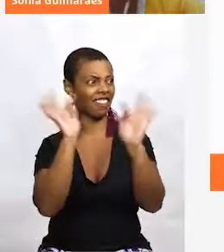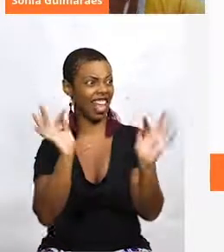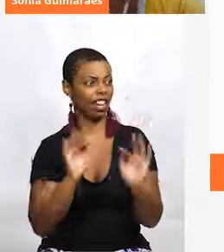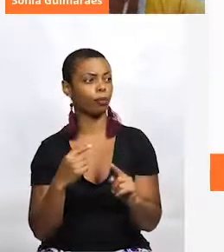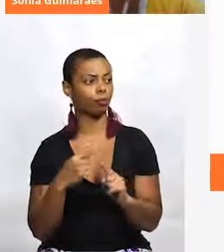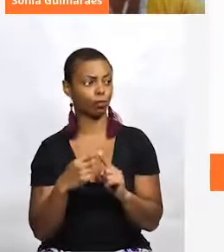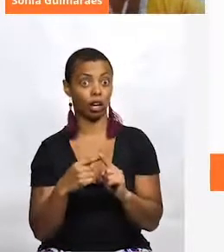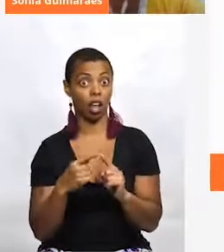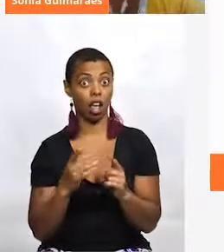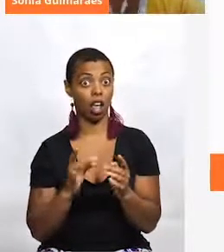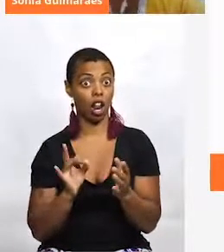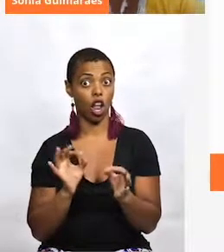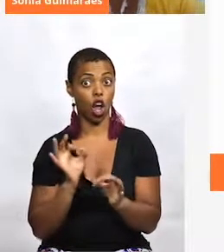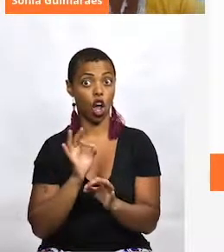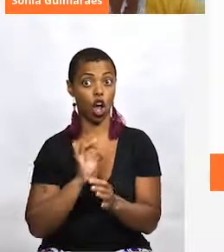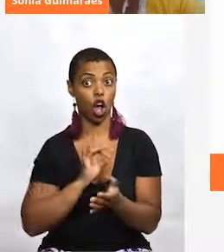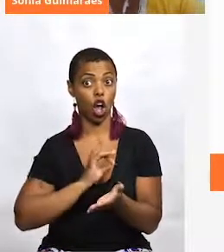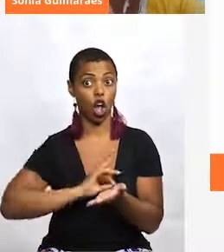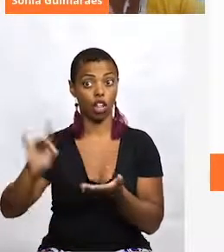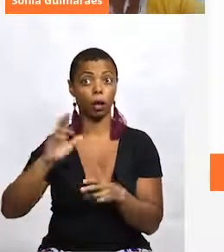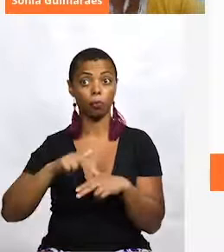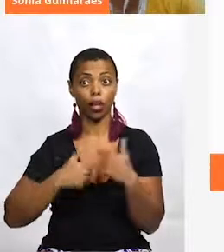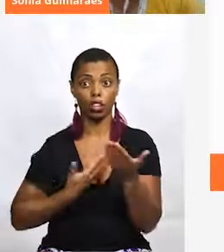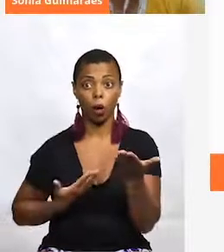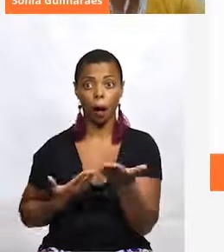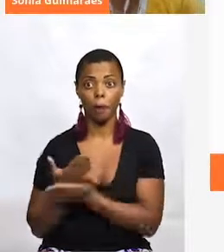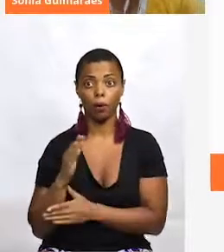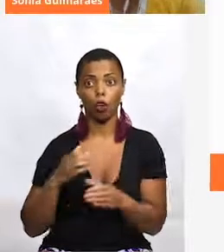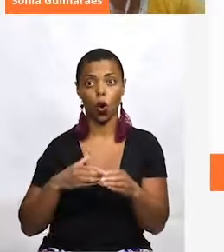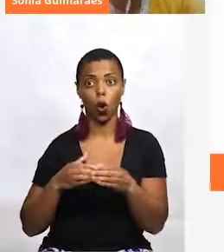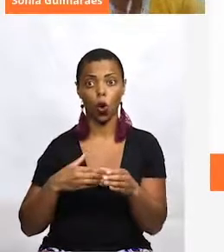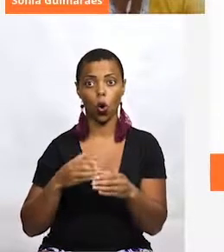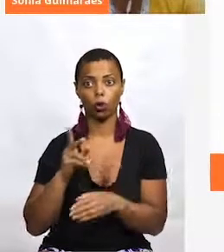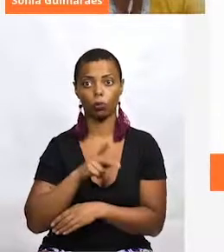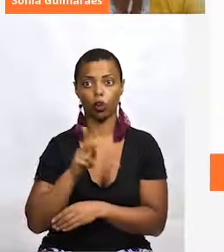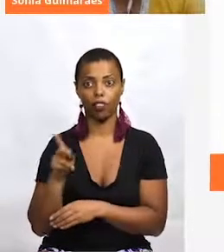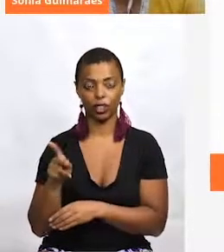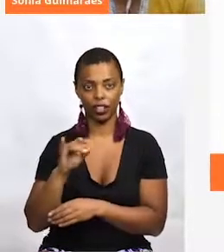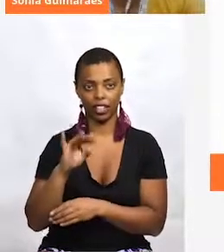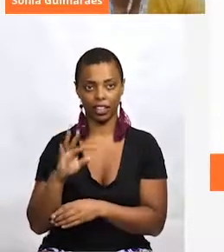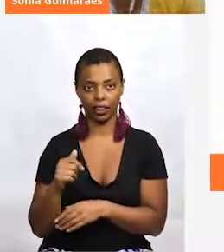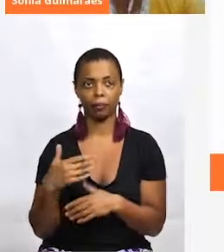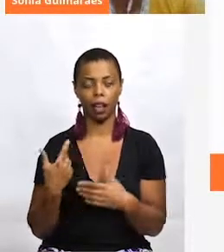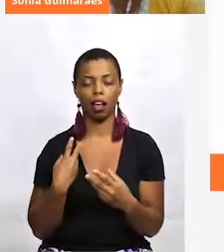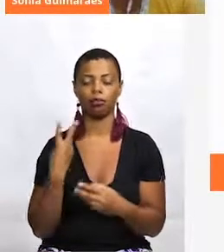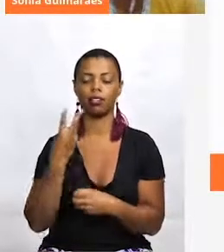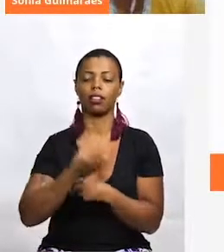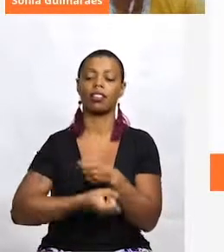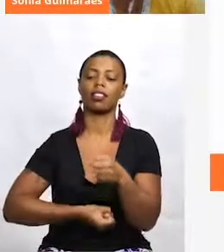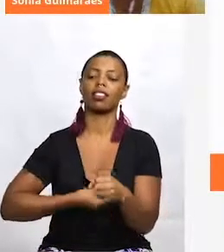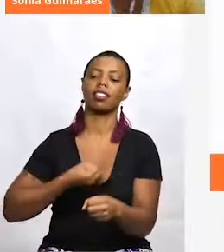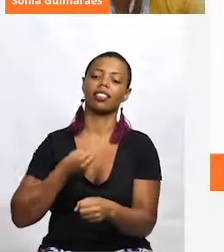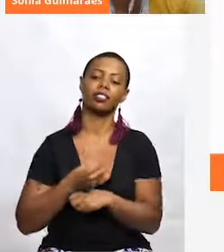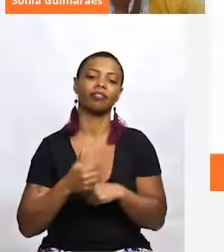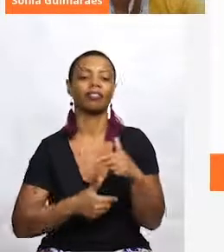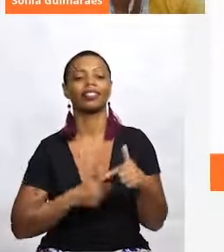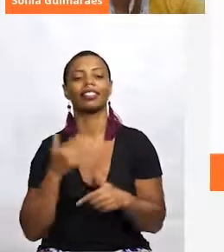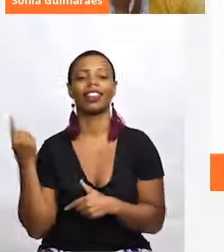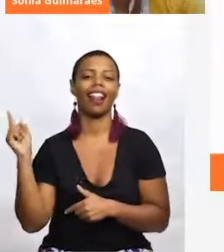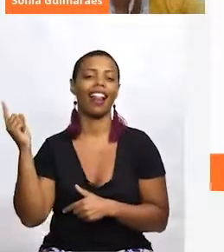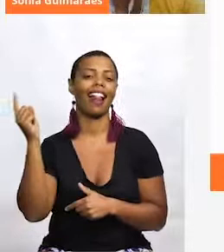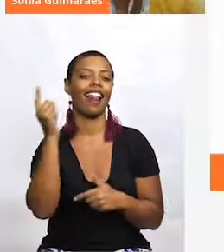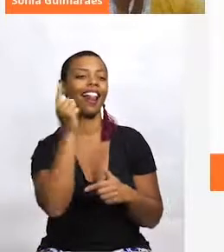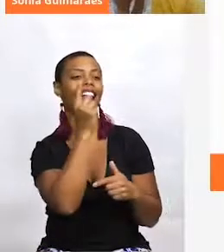eu fui aprovada no concurso para ser professora do ITA. Bom, no meu terceiro ano, esse meu colega, todo feliz da